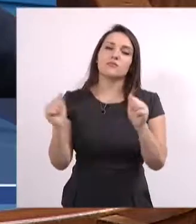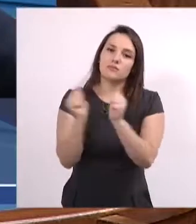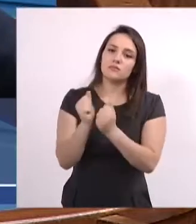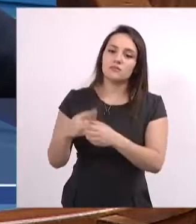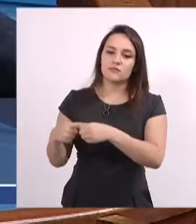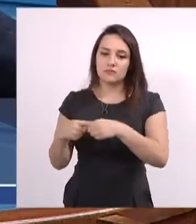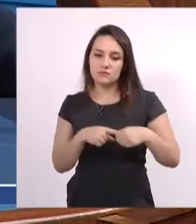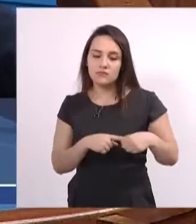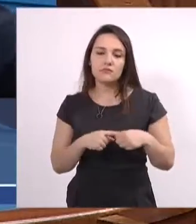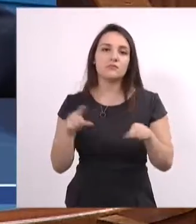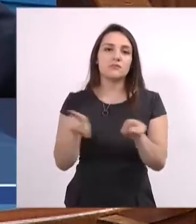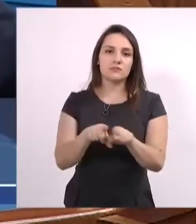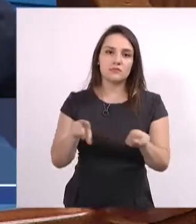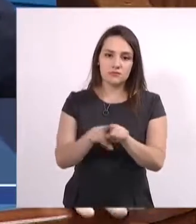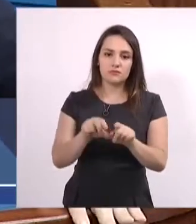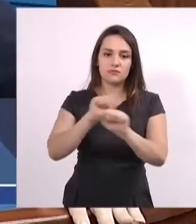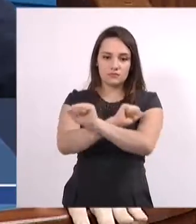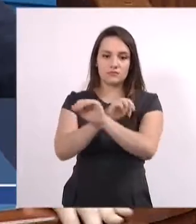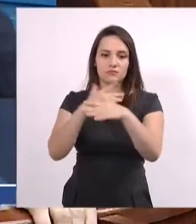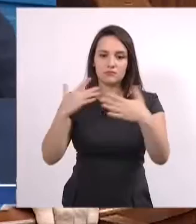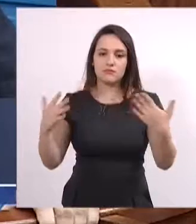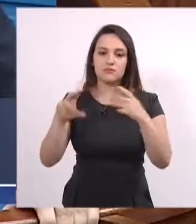da agricultura familiar,